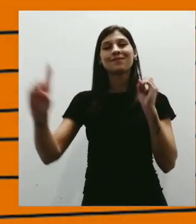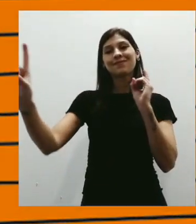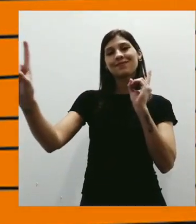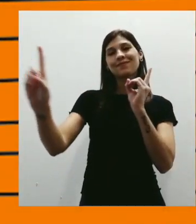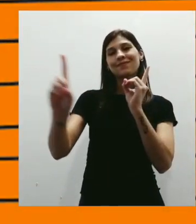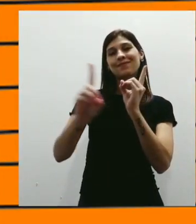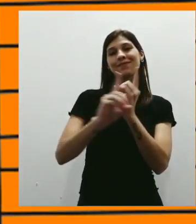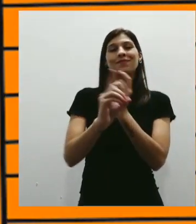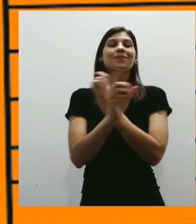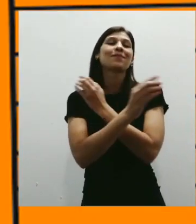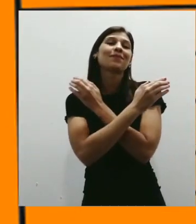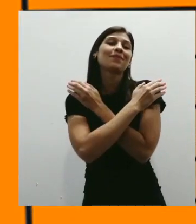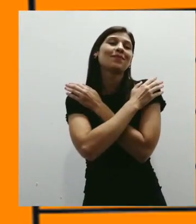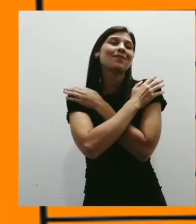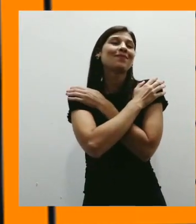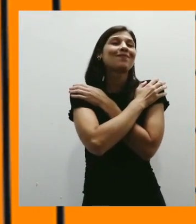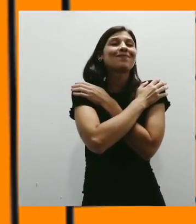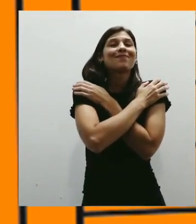pudesse te